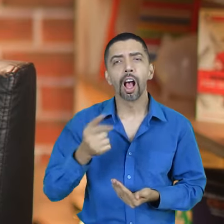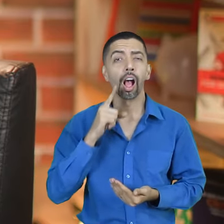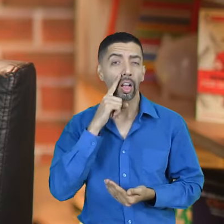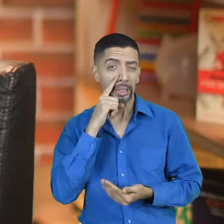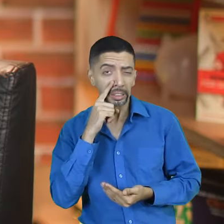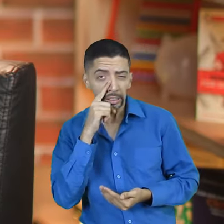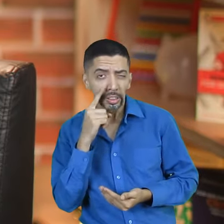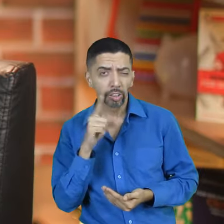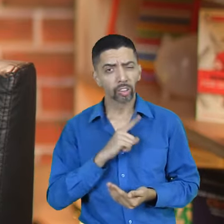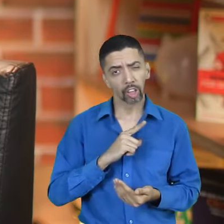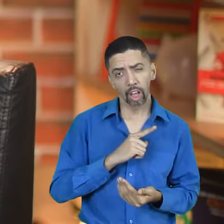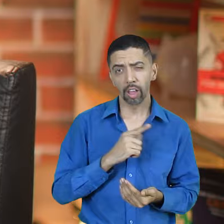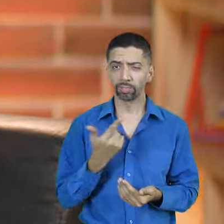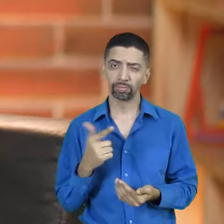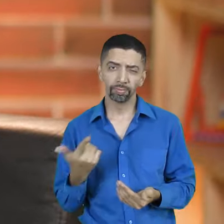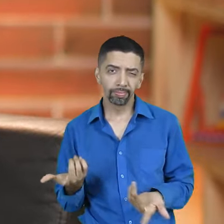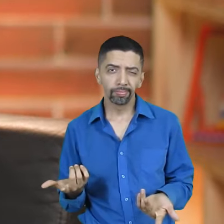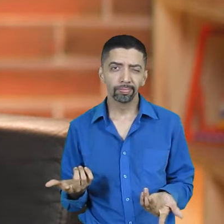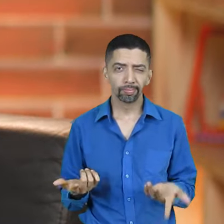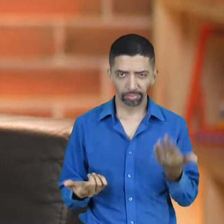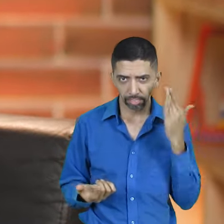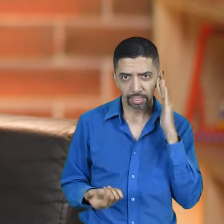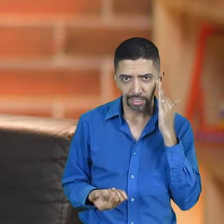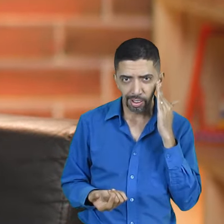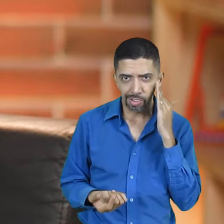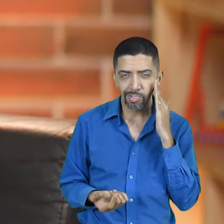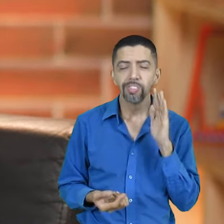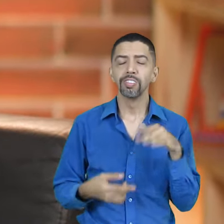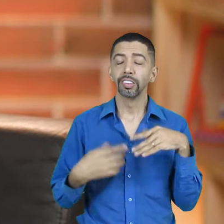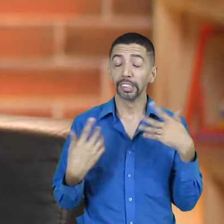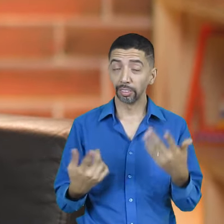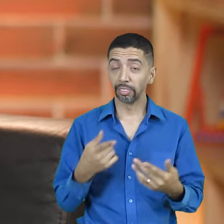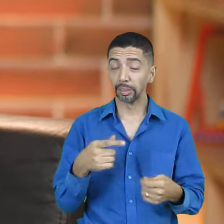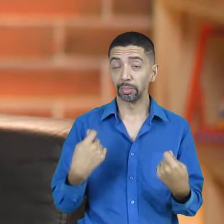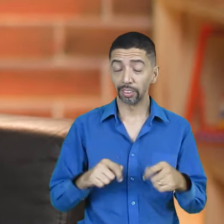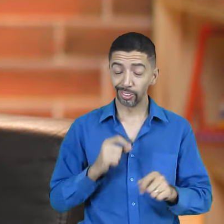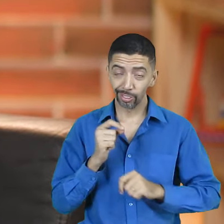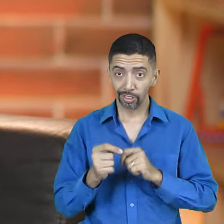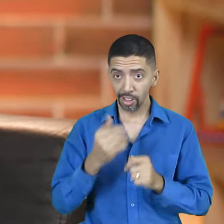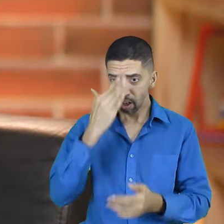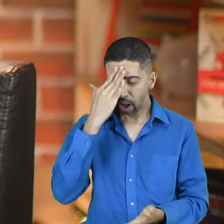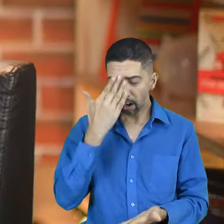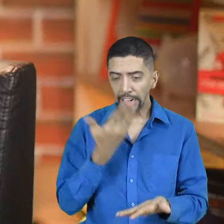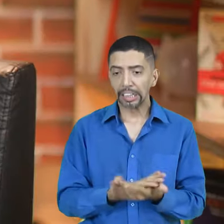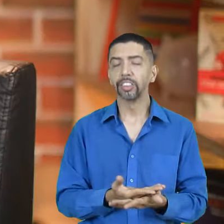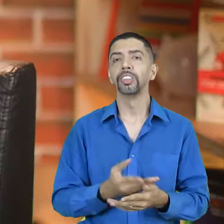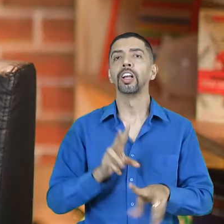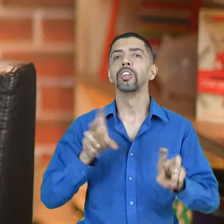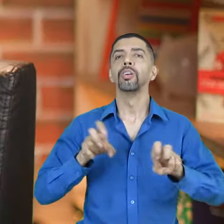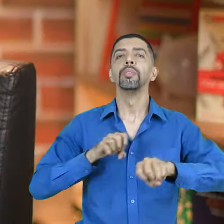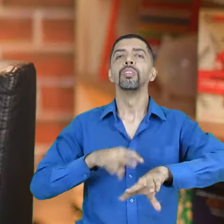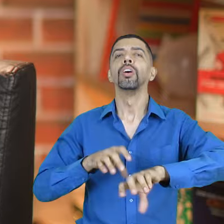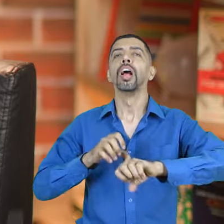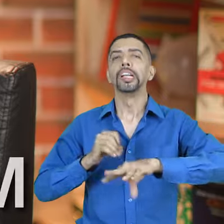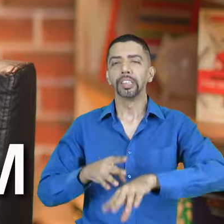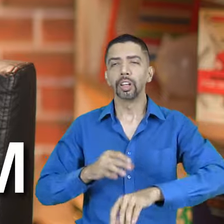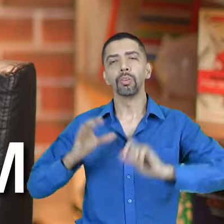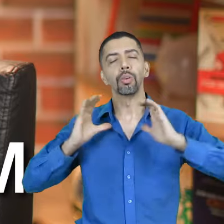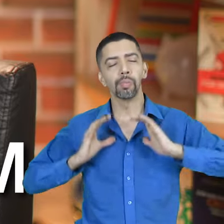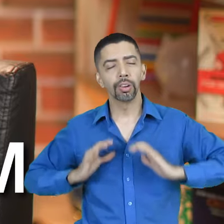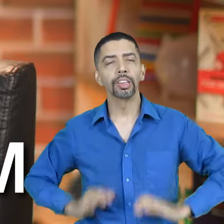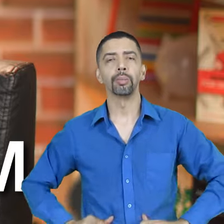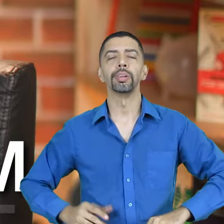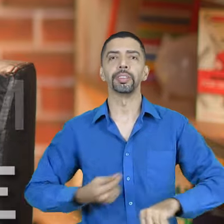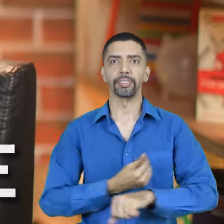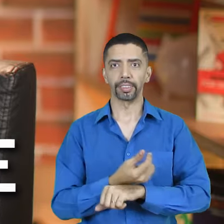tem muita coisa ainda por vir. Eu acredito fielmente na educação do comportamento financeiro e na diversificação